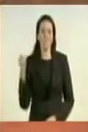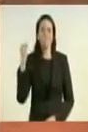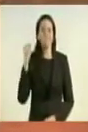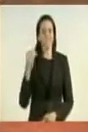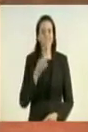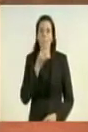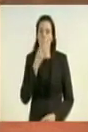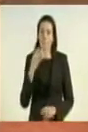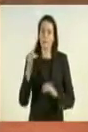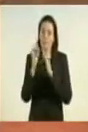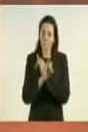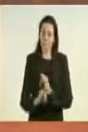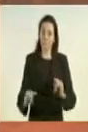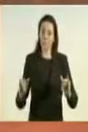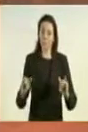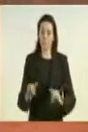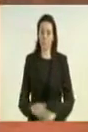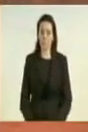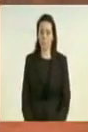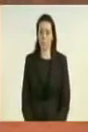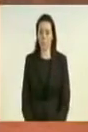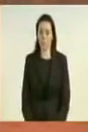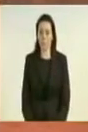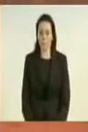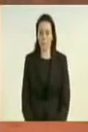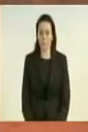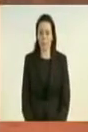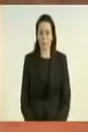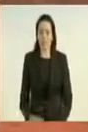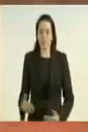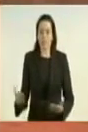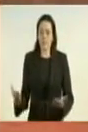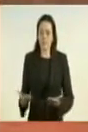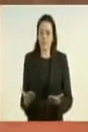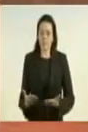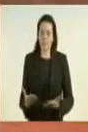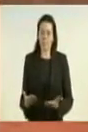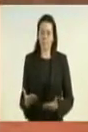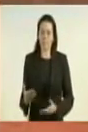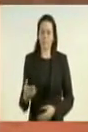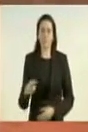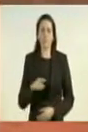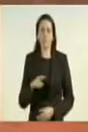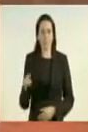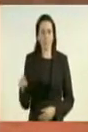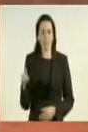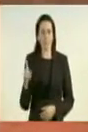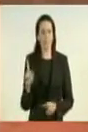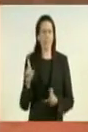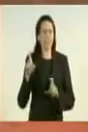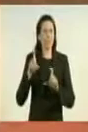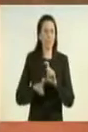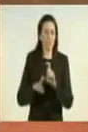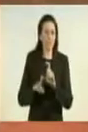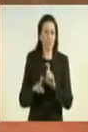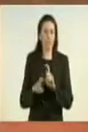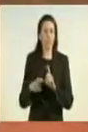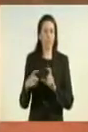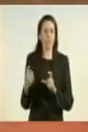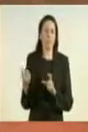se subestime essa questão de falar de contas que ficaram, isso não é pouca coisa.